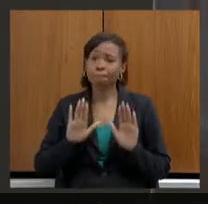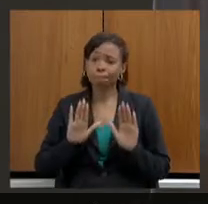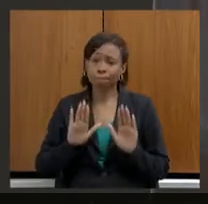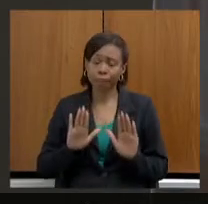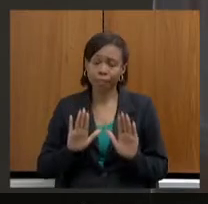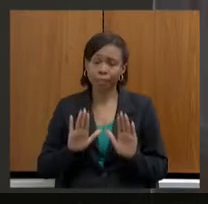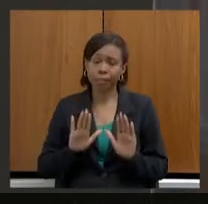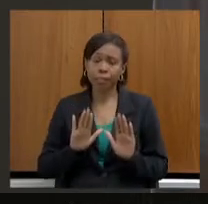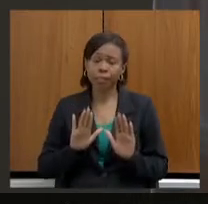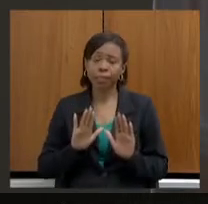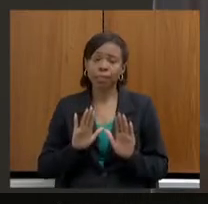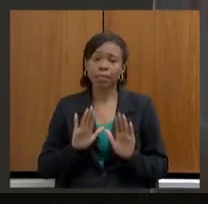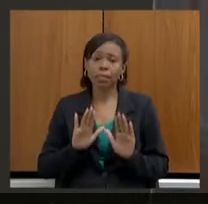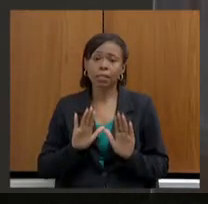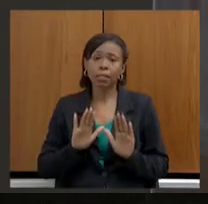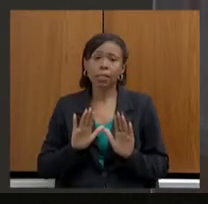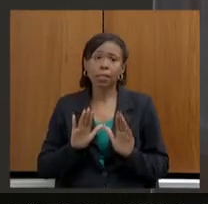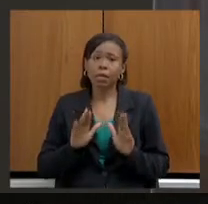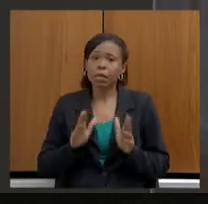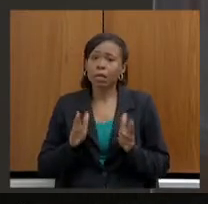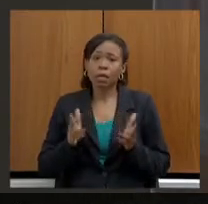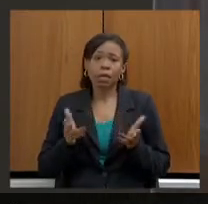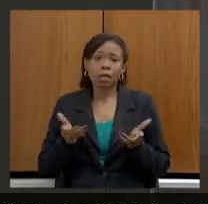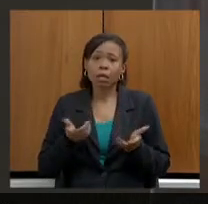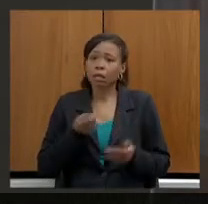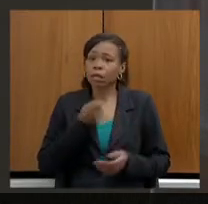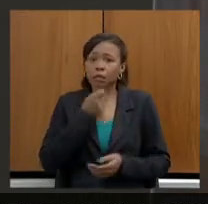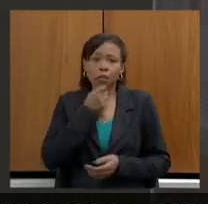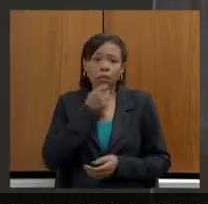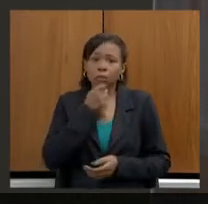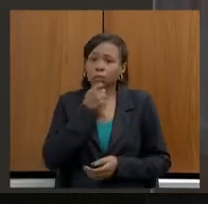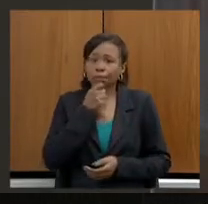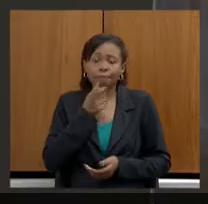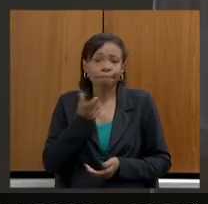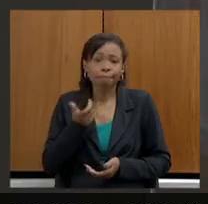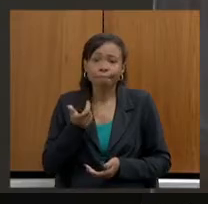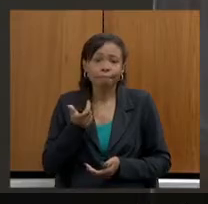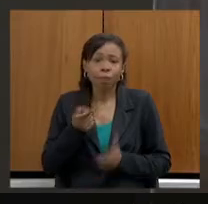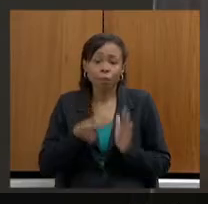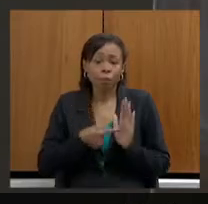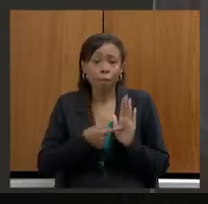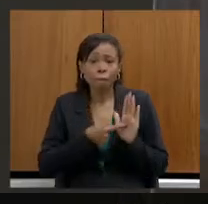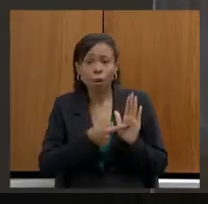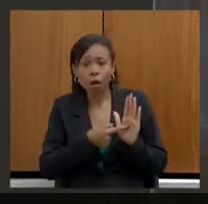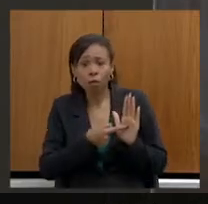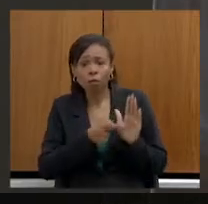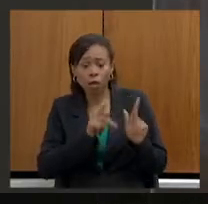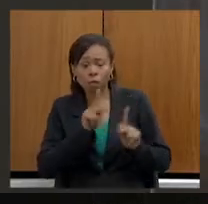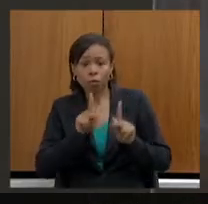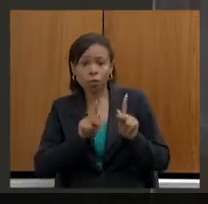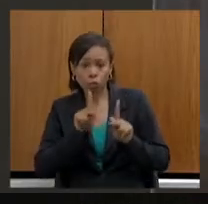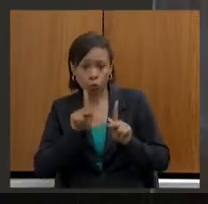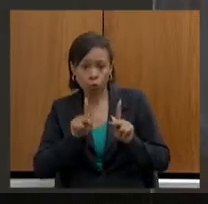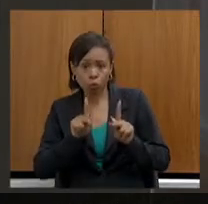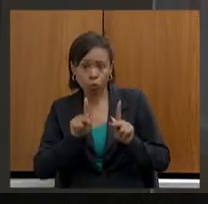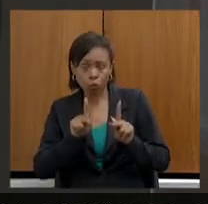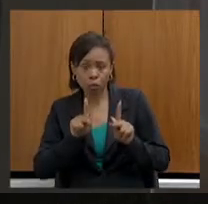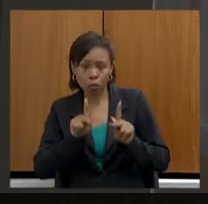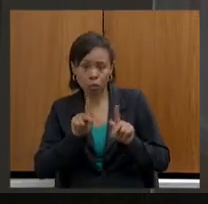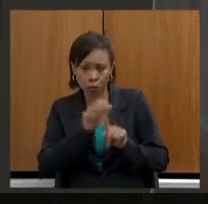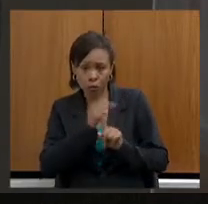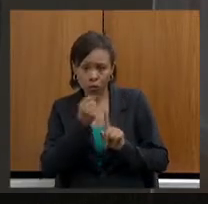é ela não consegue colocar para a população para que as pessoas que estamos assistindo